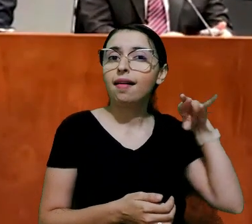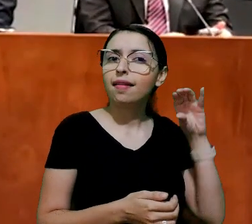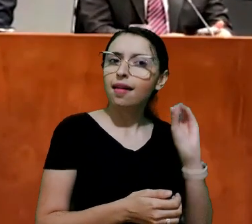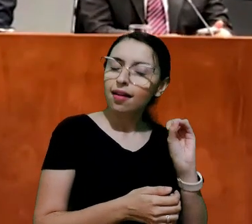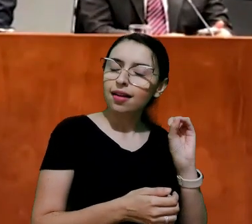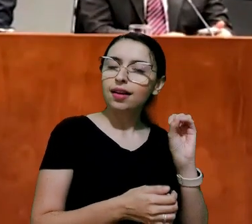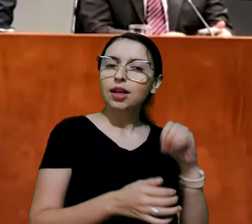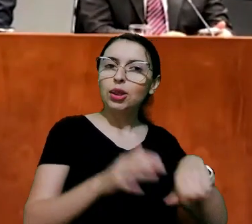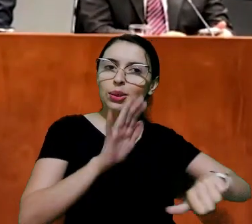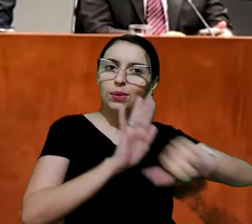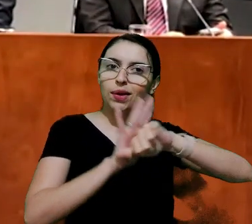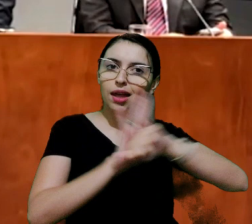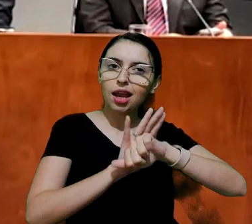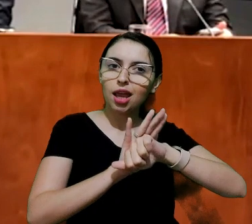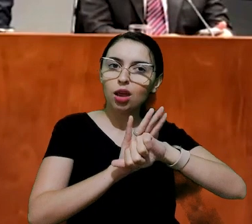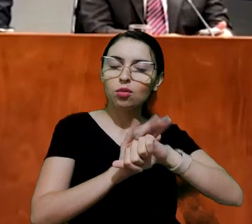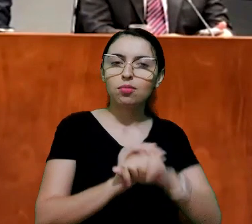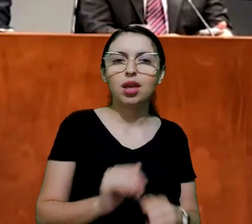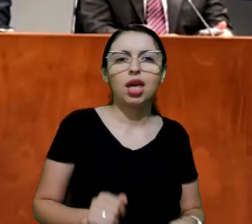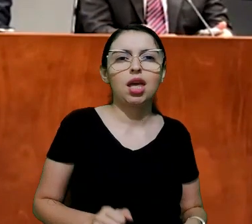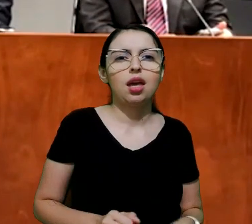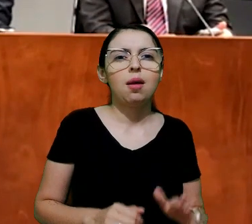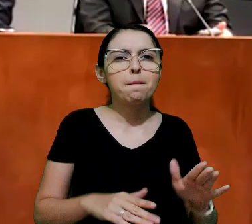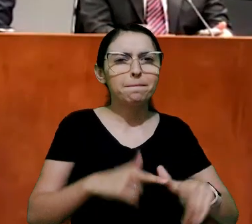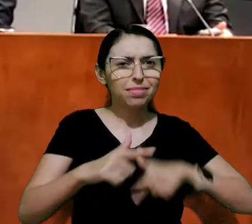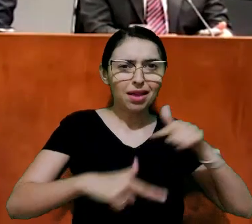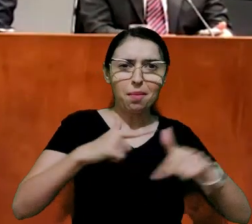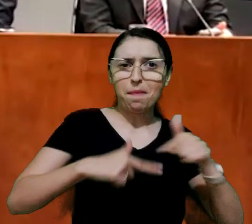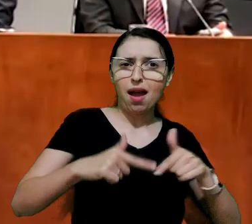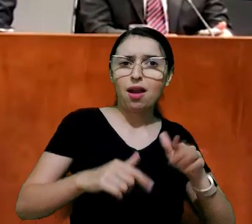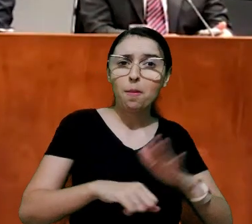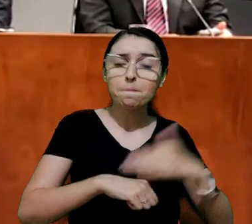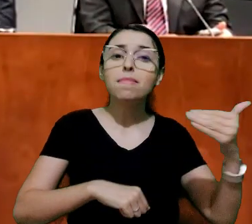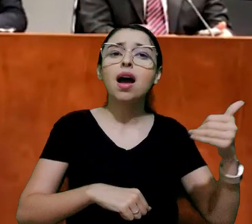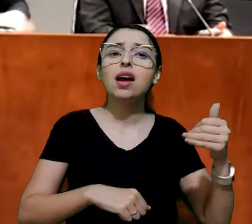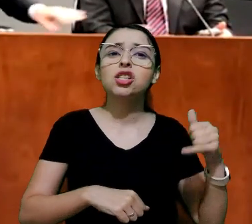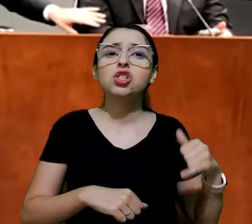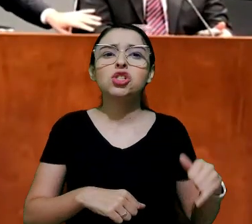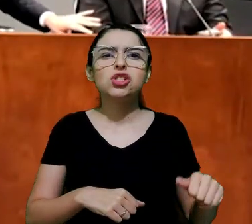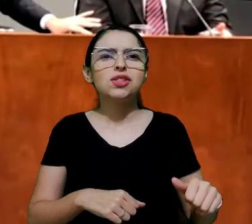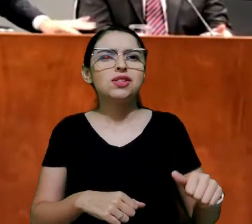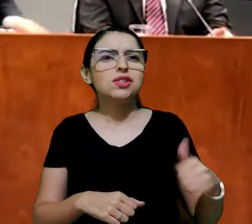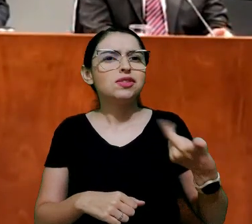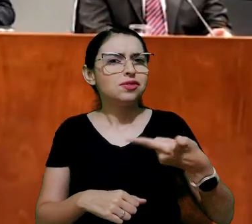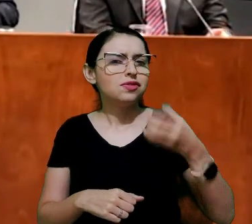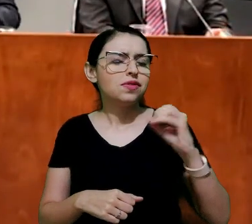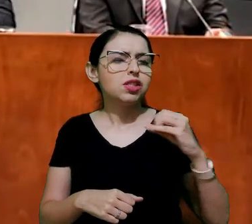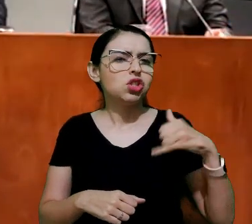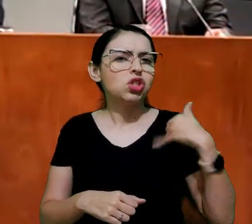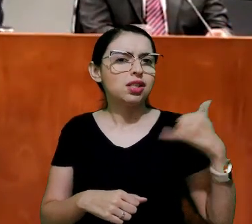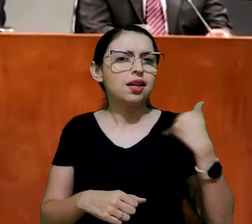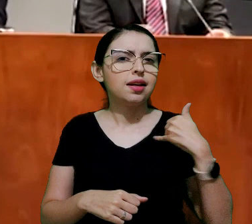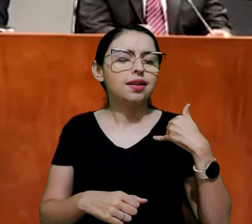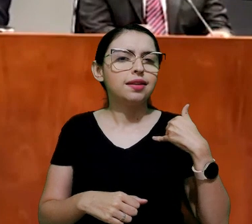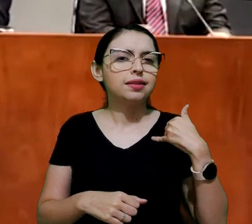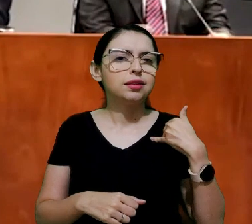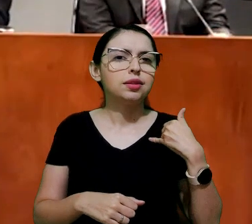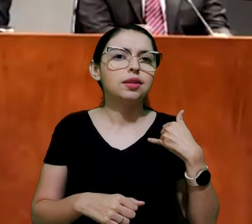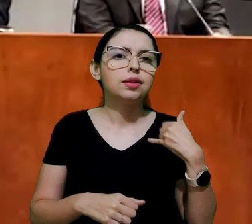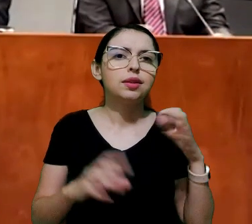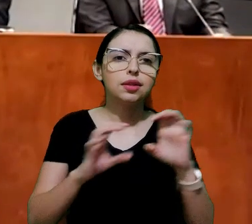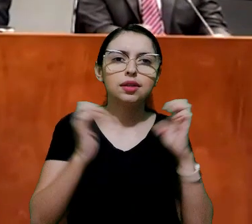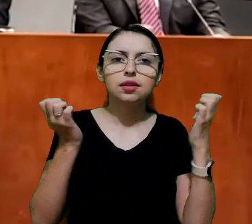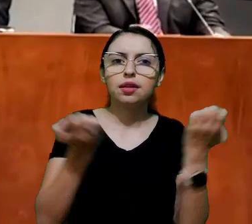nunca imaginei, eu fui parar na área criminal. Eu estou há mais de 20 anos atuando, né, Marilena? Ou na primeira